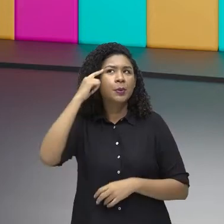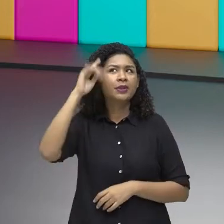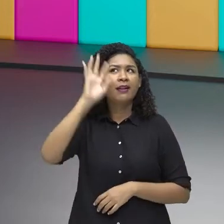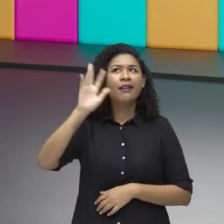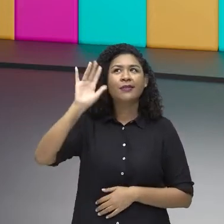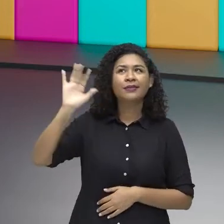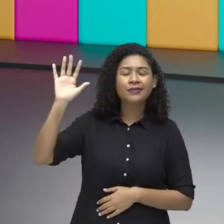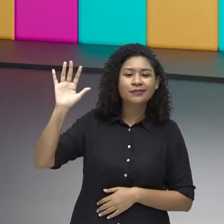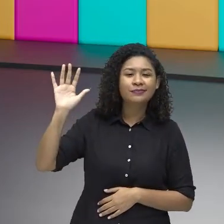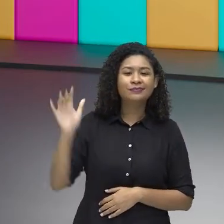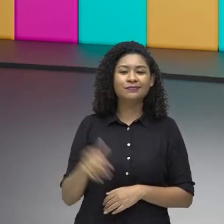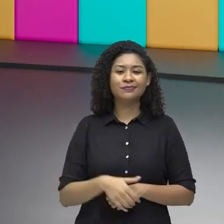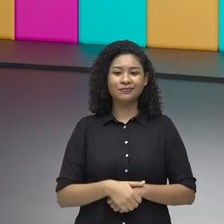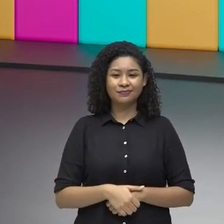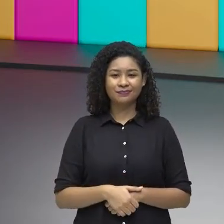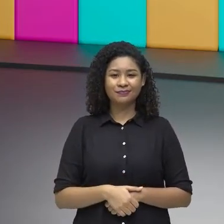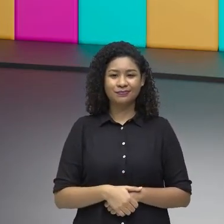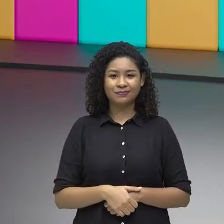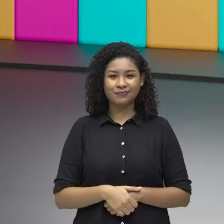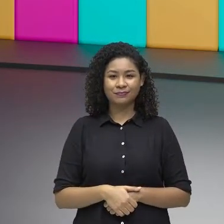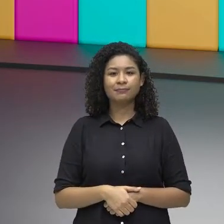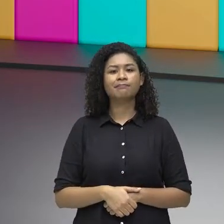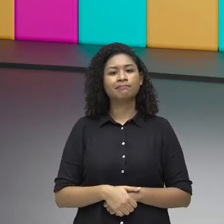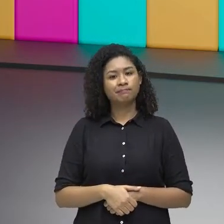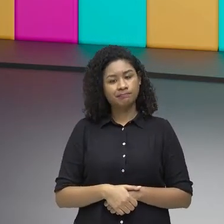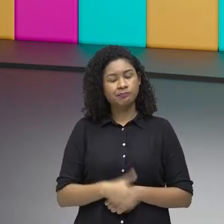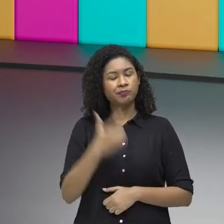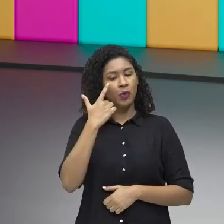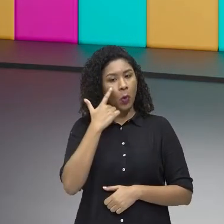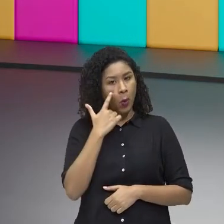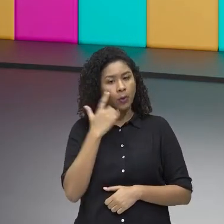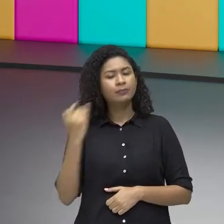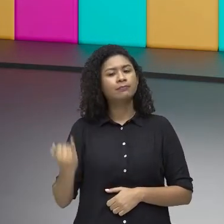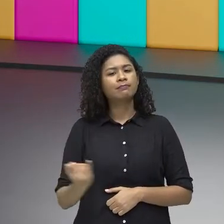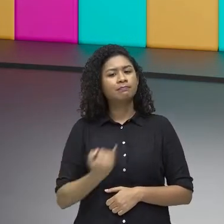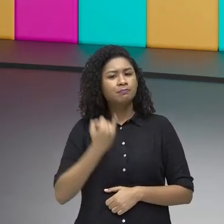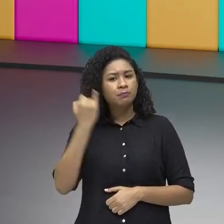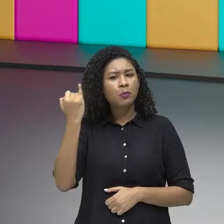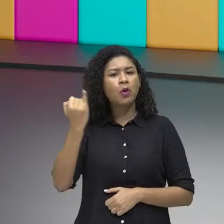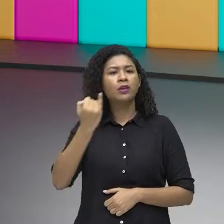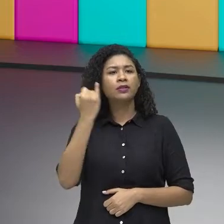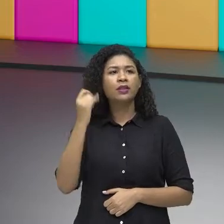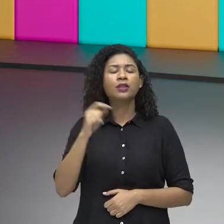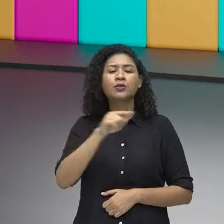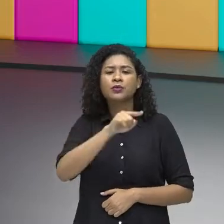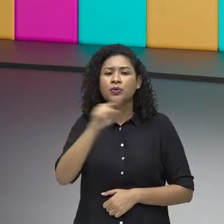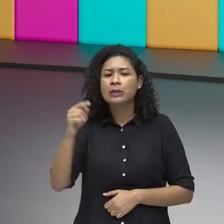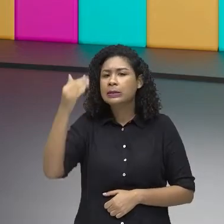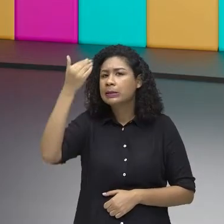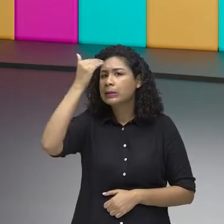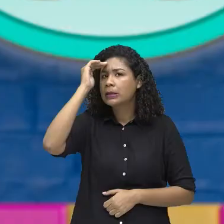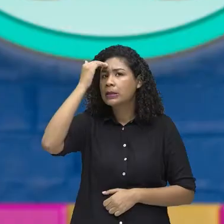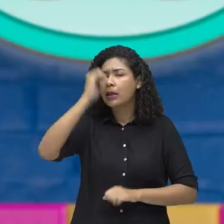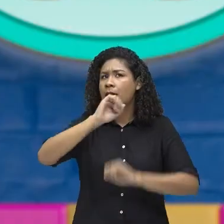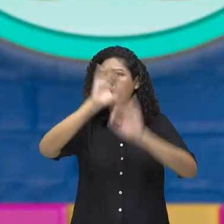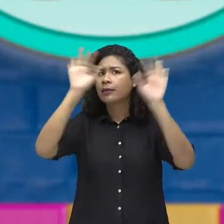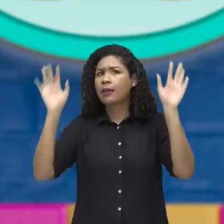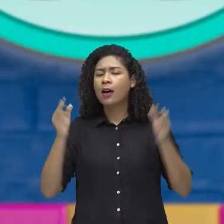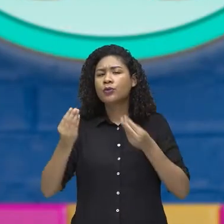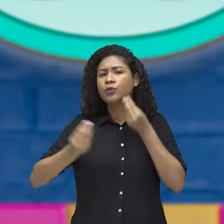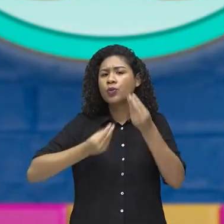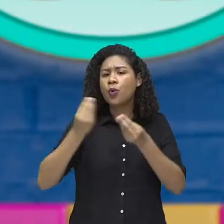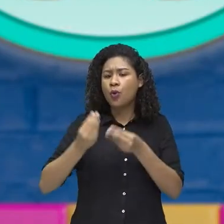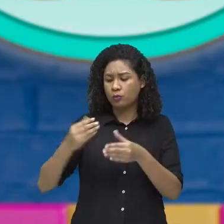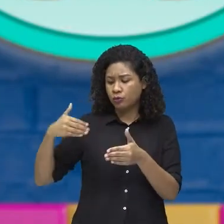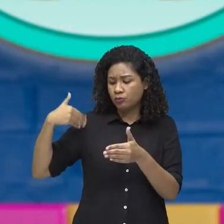Afonso? É importante, Renata, que a gente consiga entender, de repente, alguns processos que são, como eu